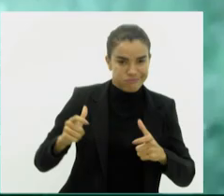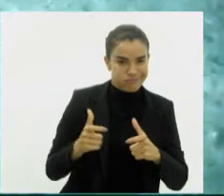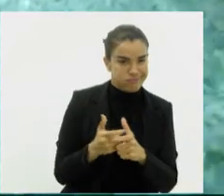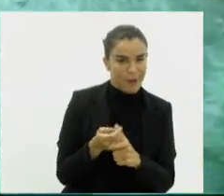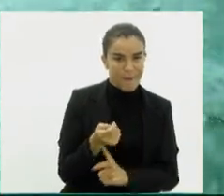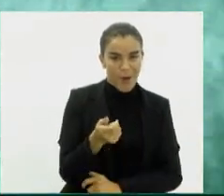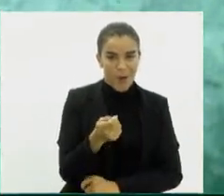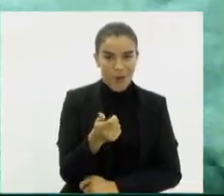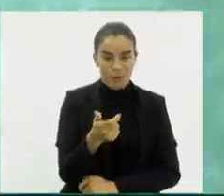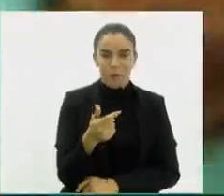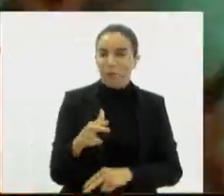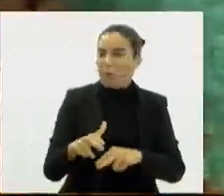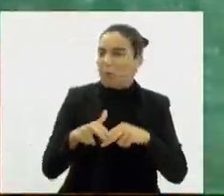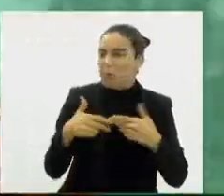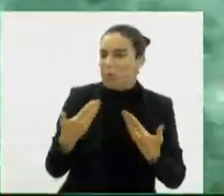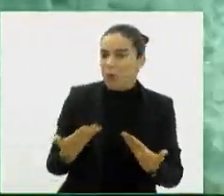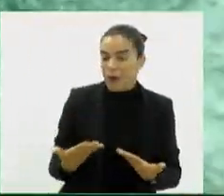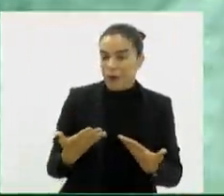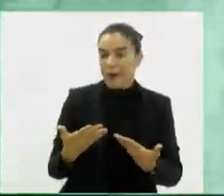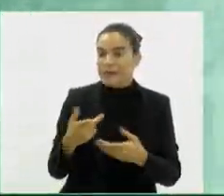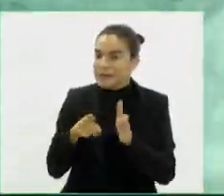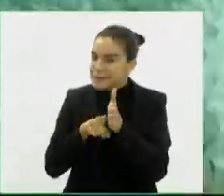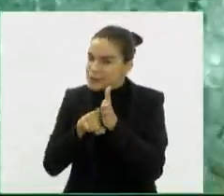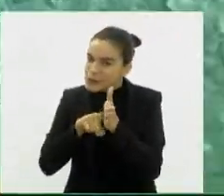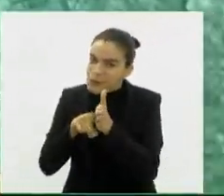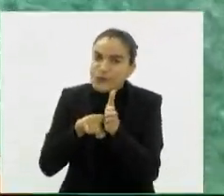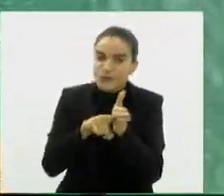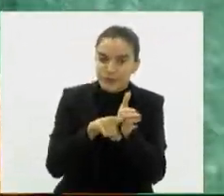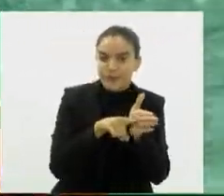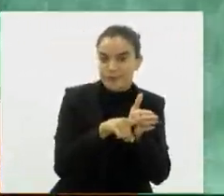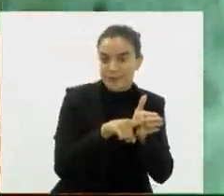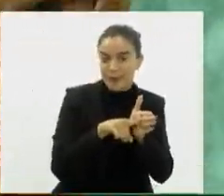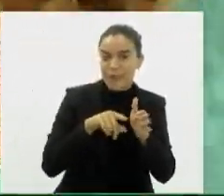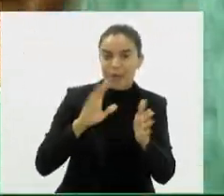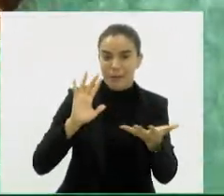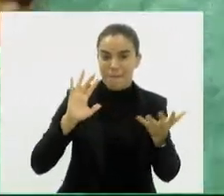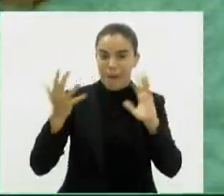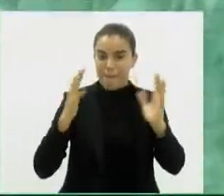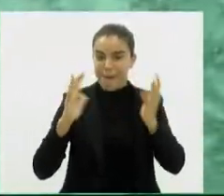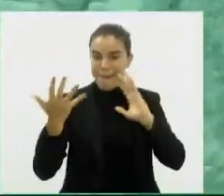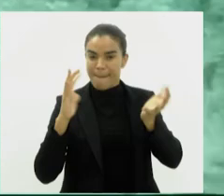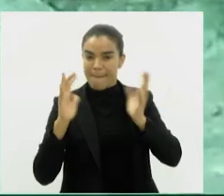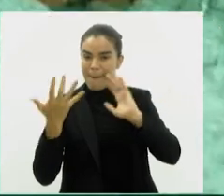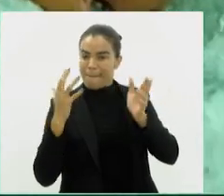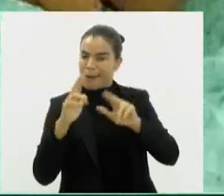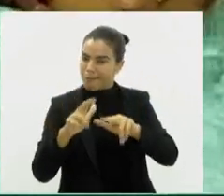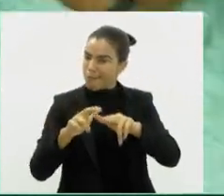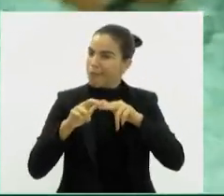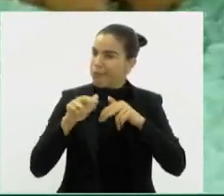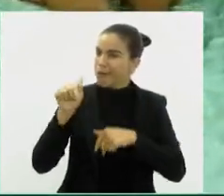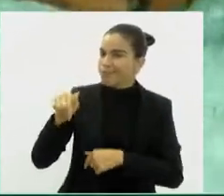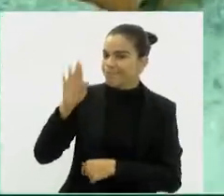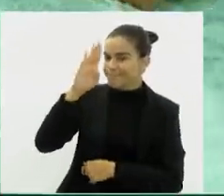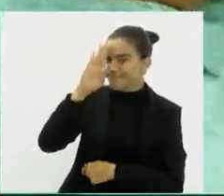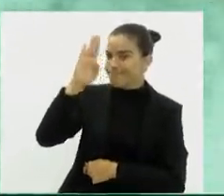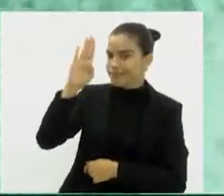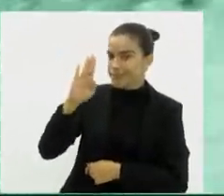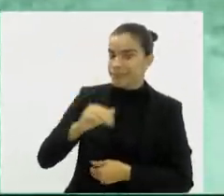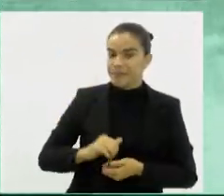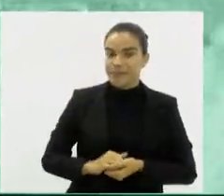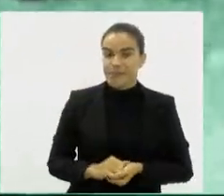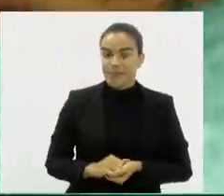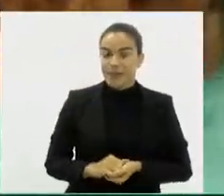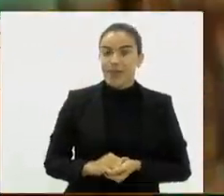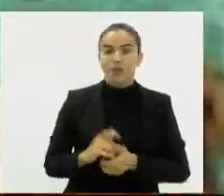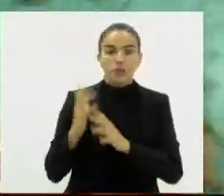frequentes. As razões para isso ainda estão sendo estudadas, mas as mudanças climáticas podem ser apontadas como um dos fatores.